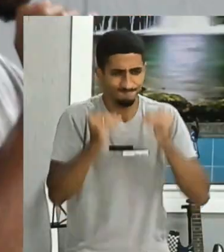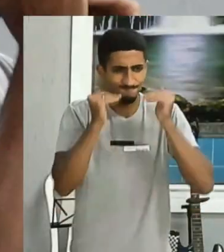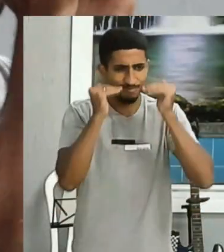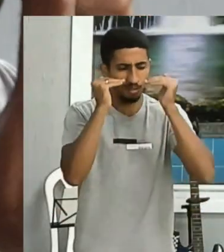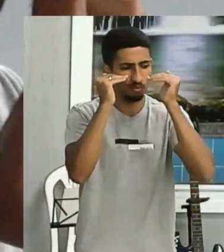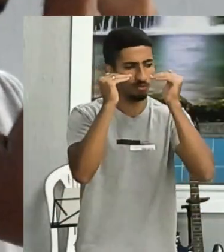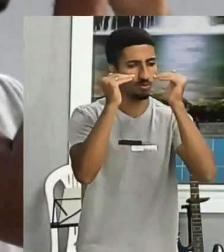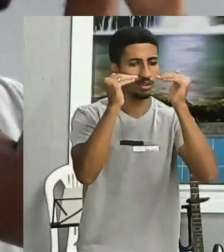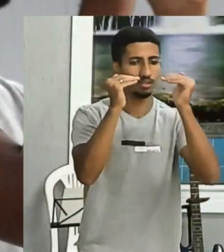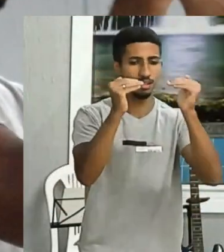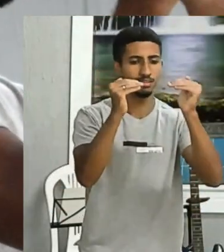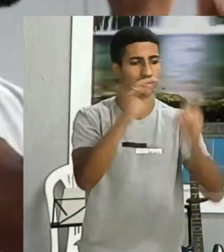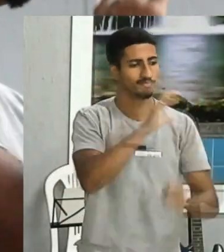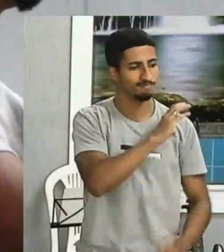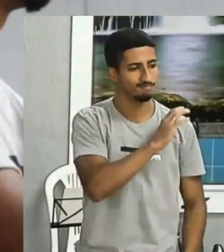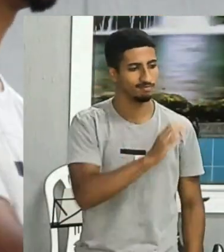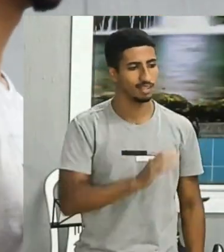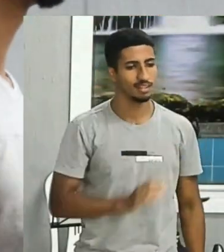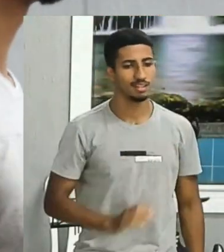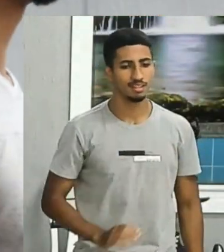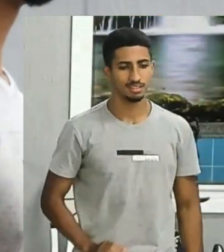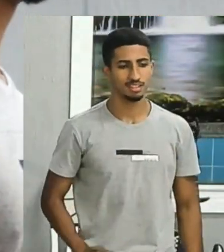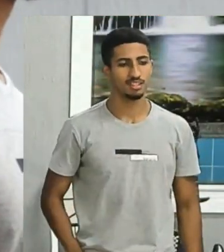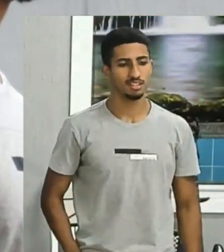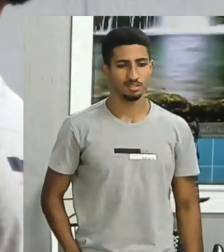Autoridade de Cristo.